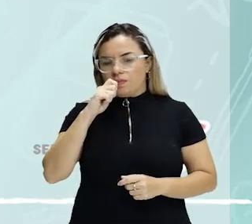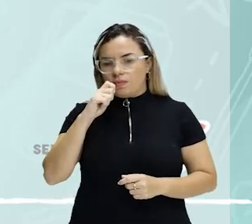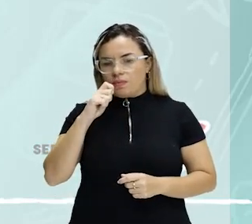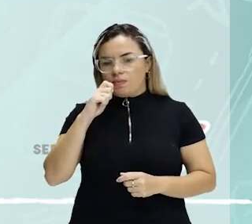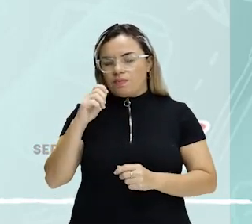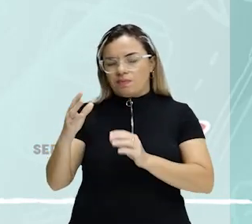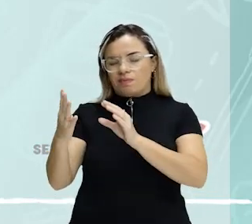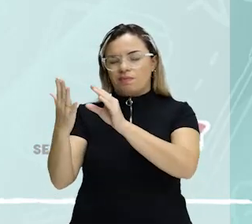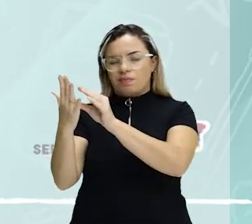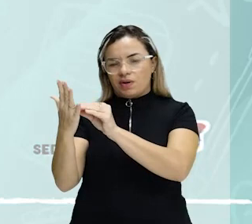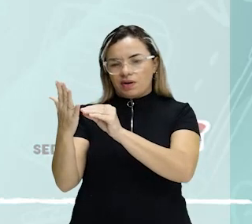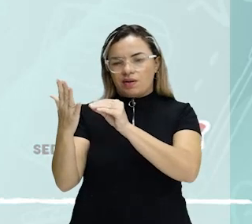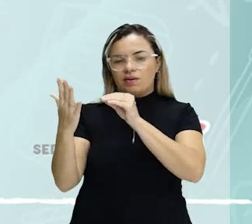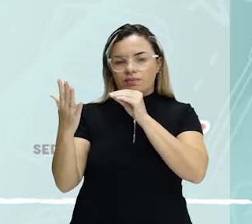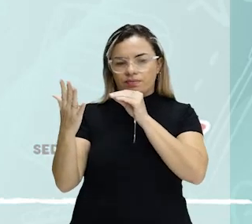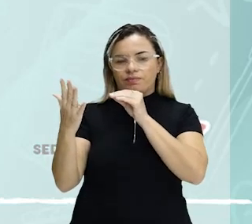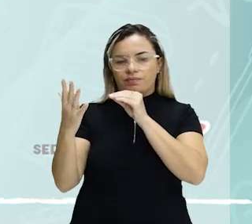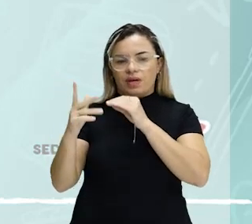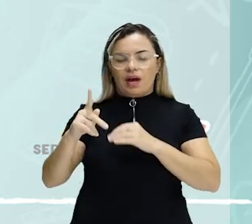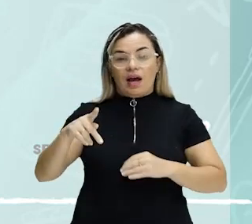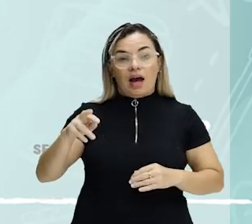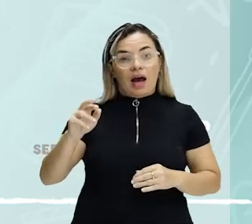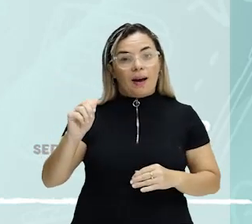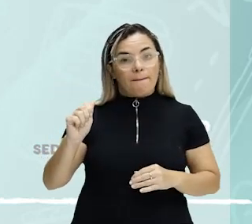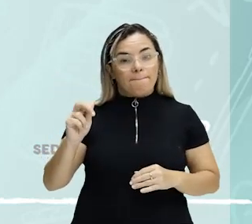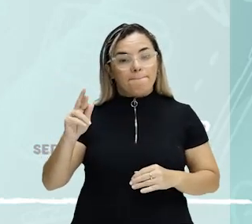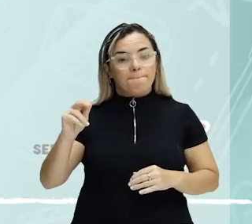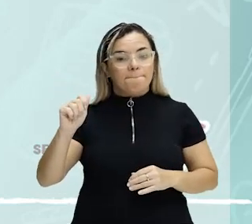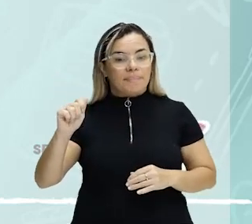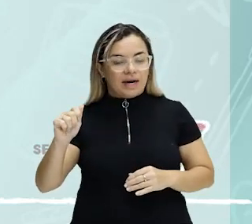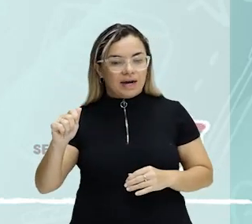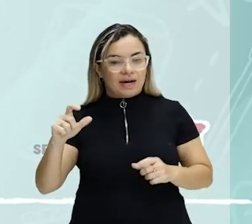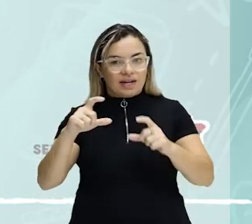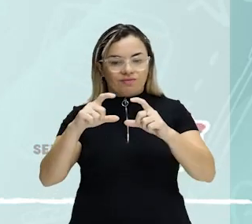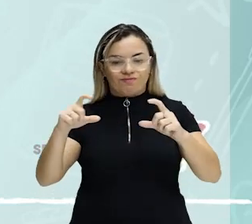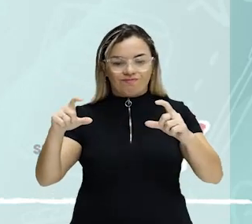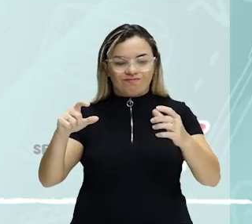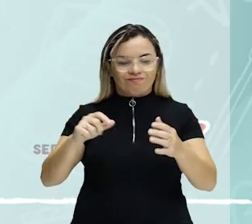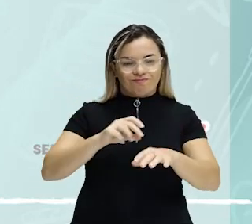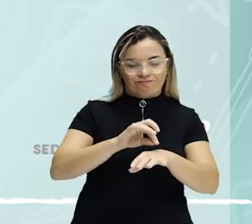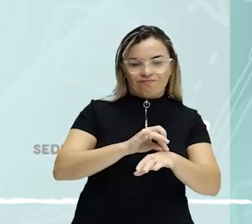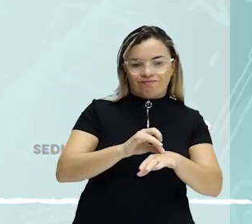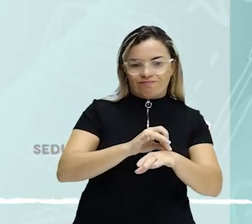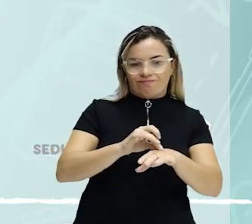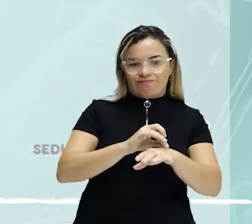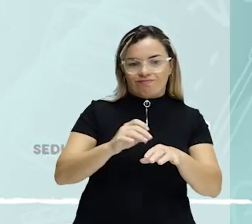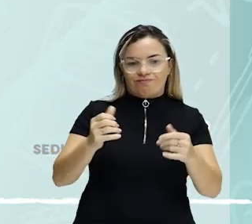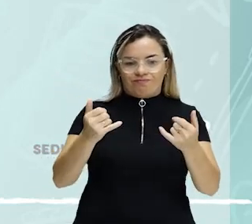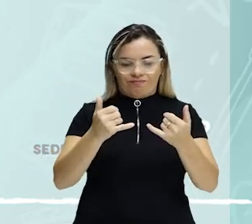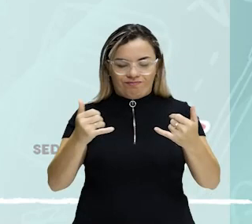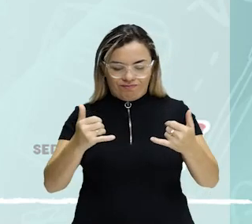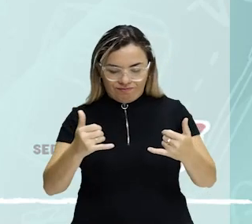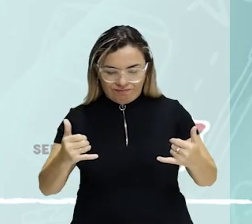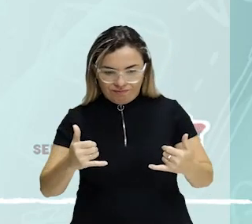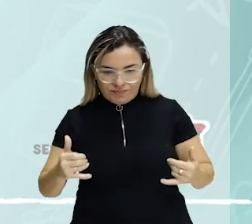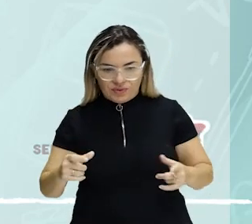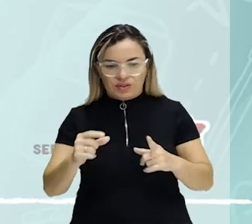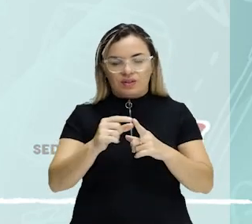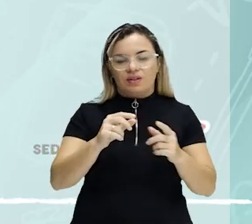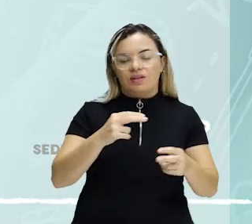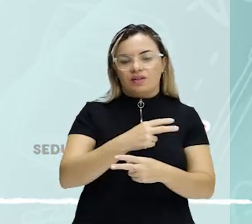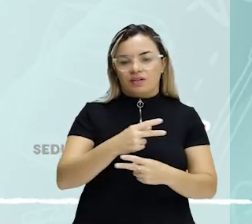são tragédias, empurrou para a sua tristíssima e merecida